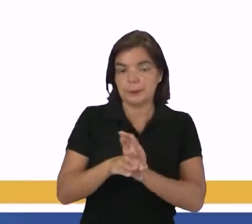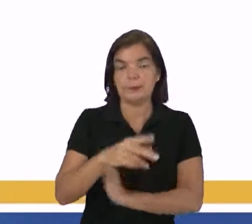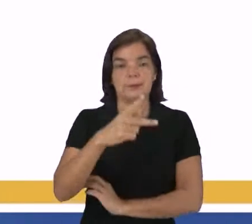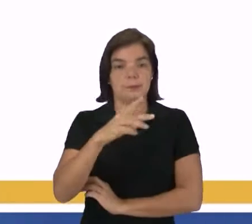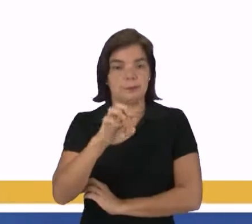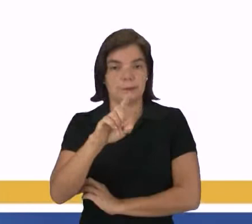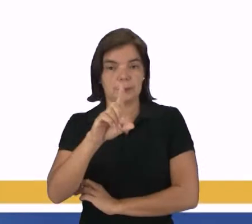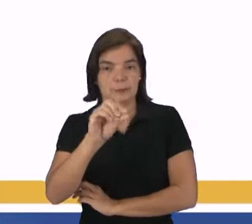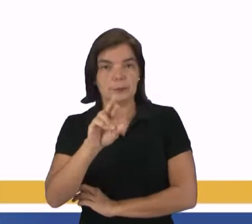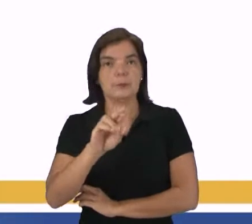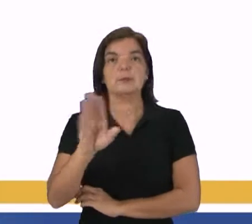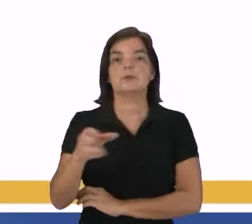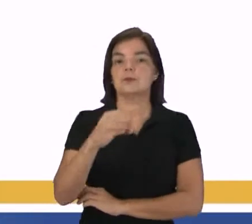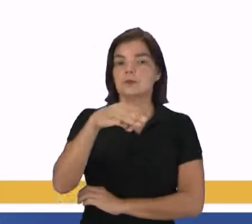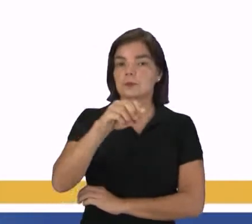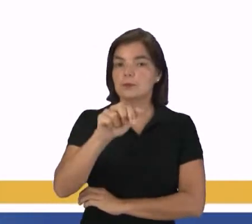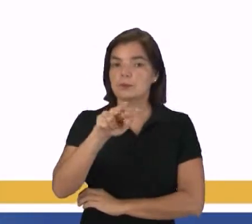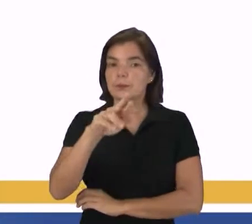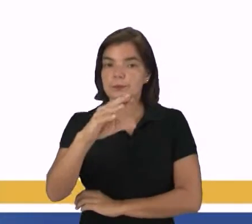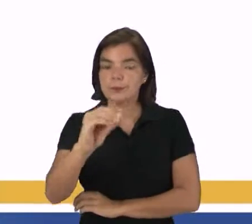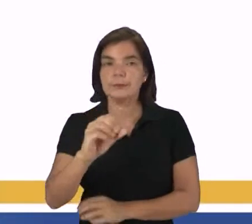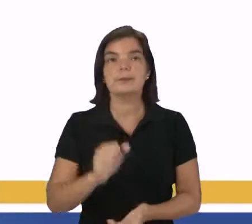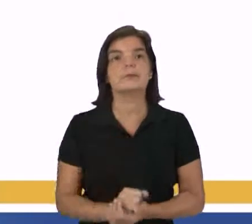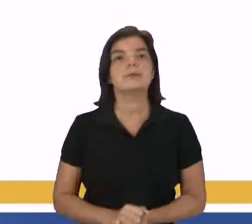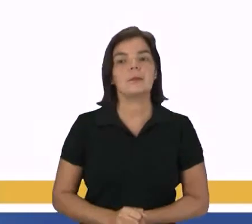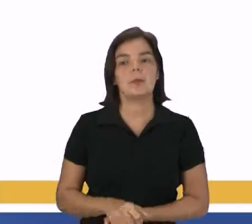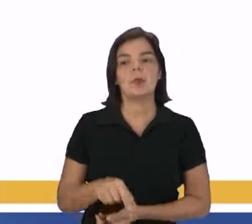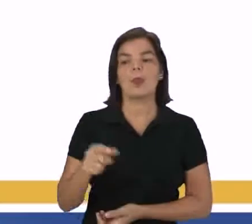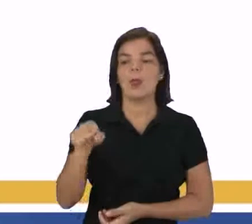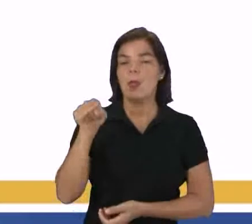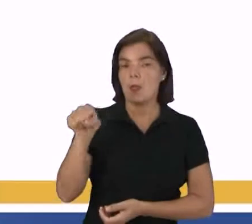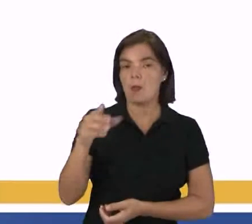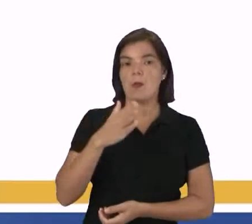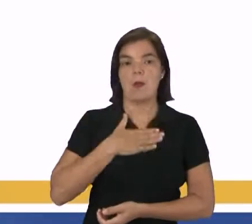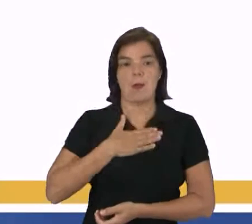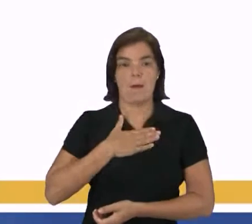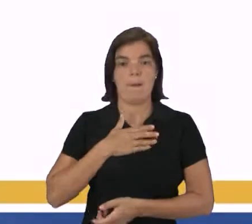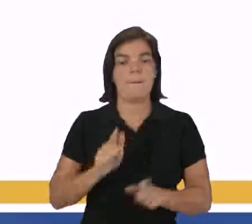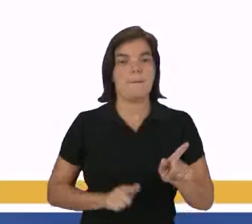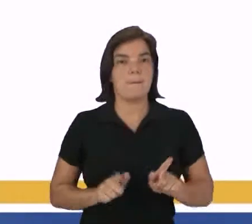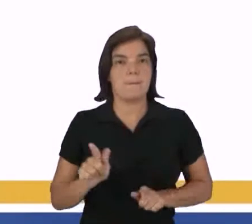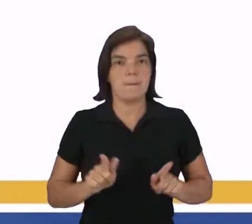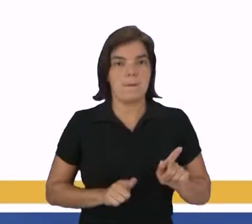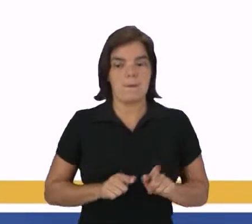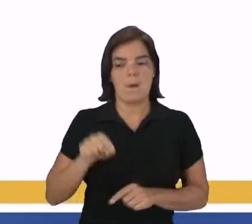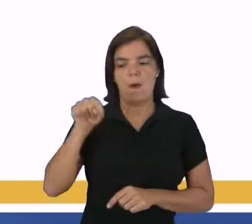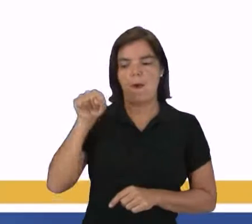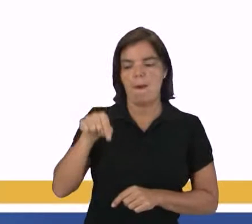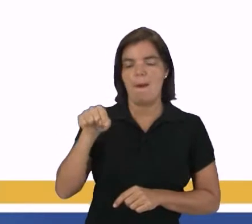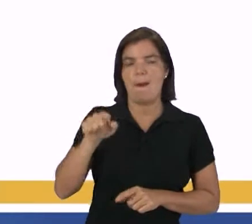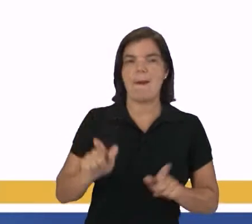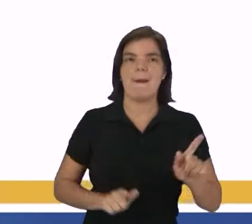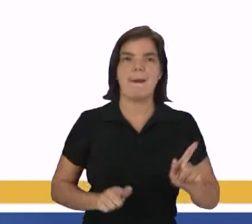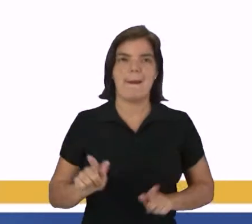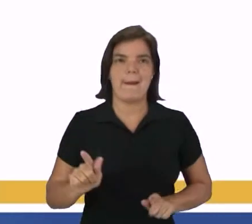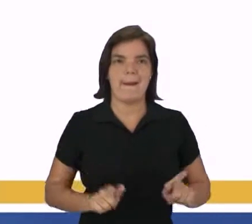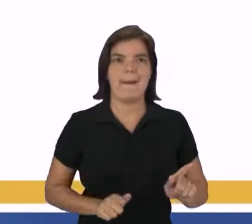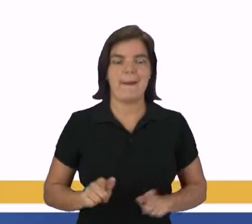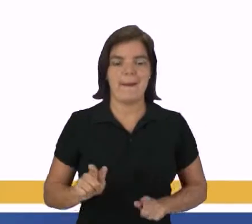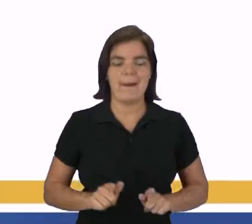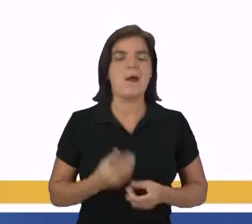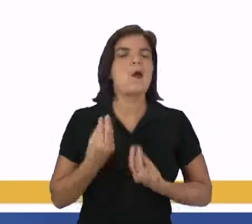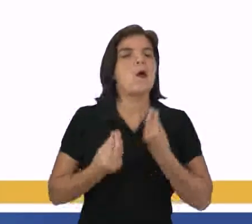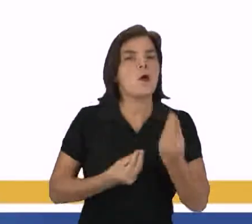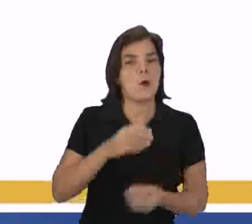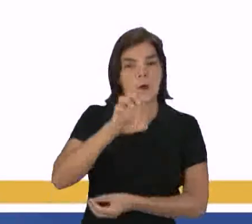Chegaram Pedro e Marcos. Este é meu primo. Quando eu digo este é meu primo,